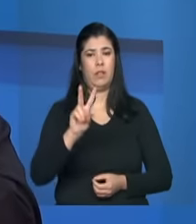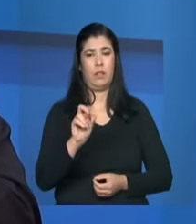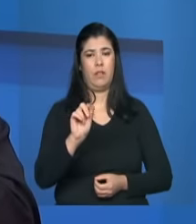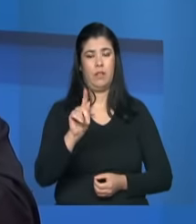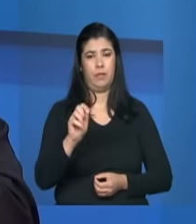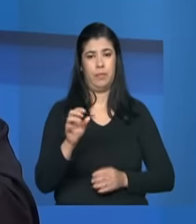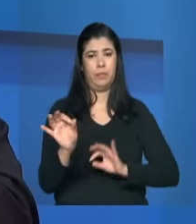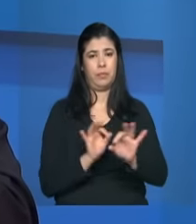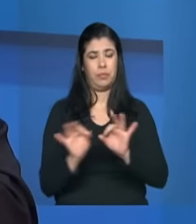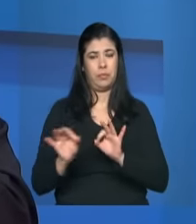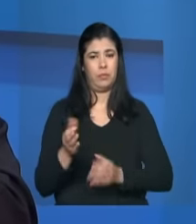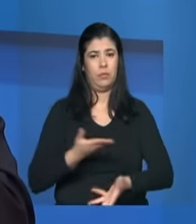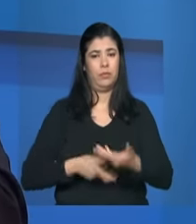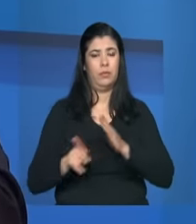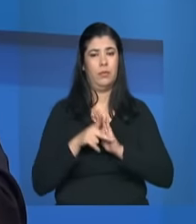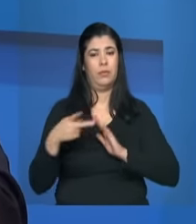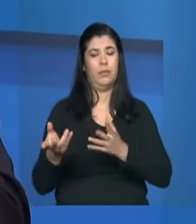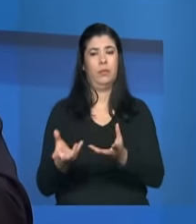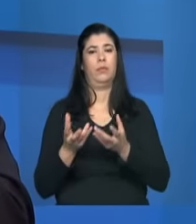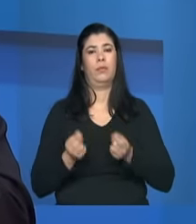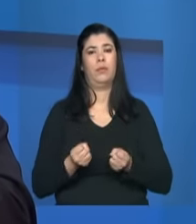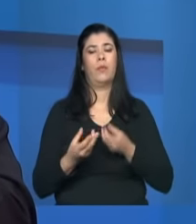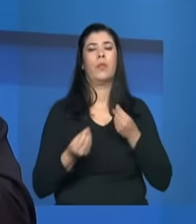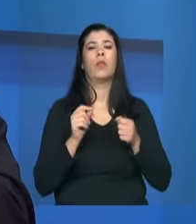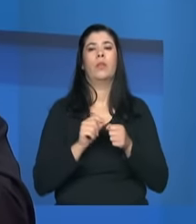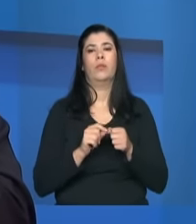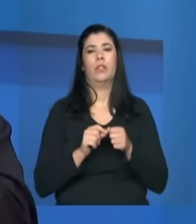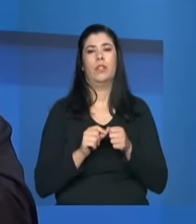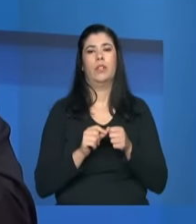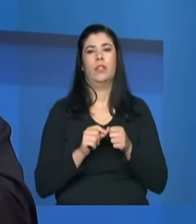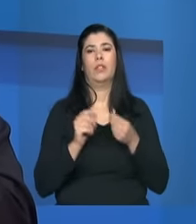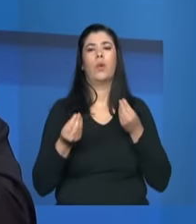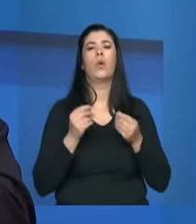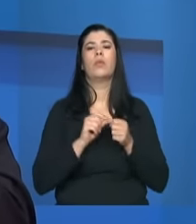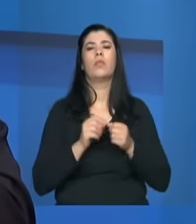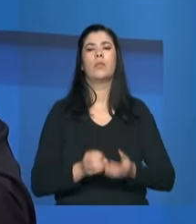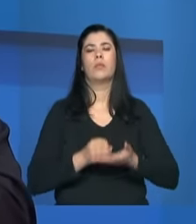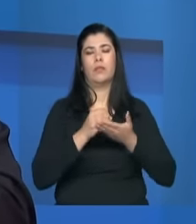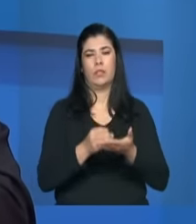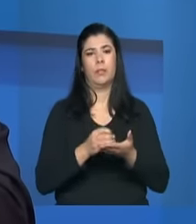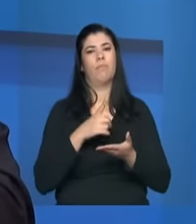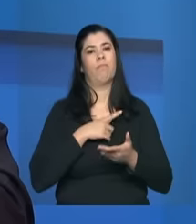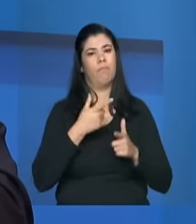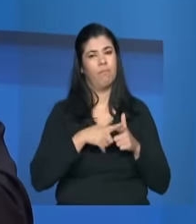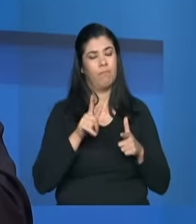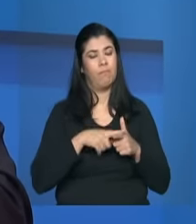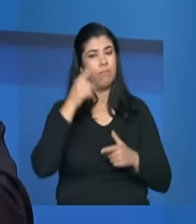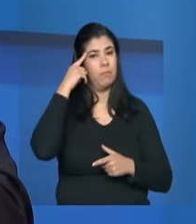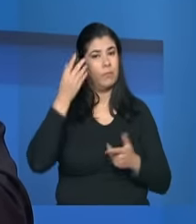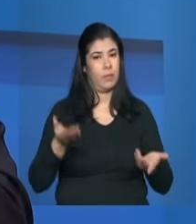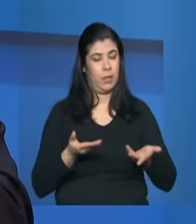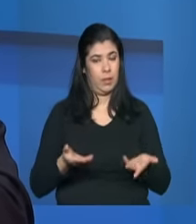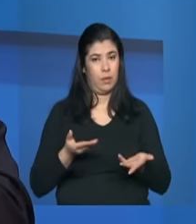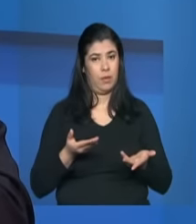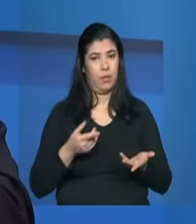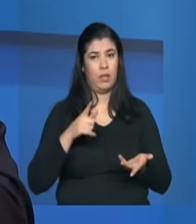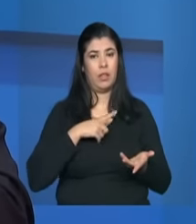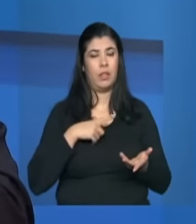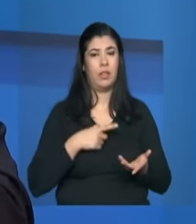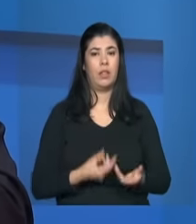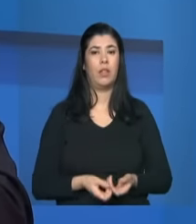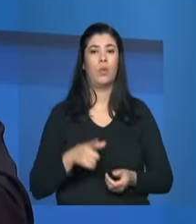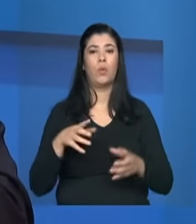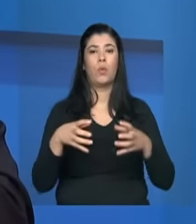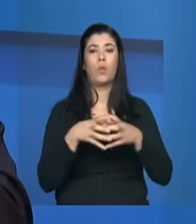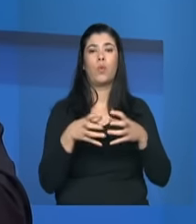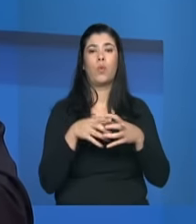organizarem serviços de acolhimento agora o que fazer nesse serviço é o grande desafio que a gente está agora então nós estamos instituindo uma câmara técnica que nós